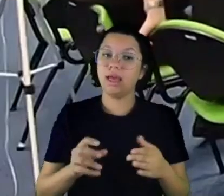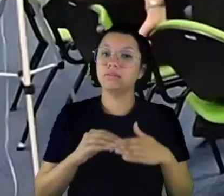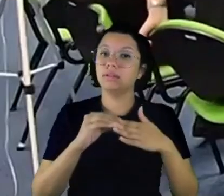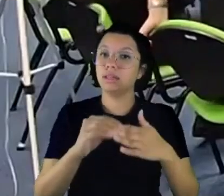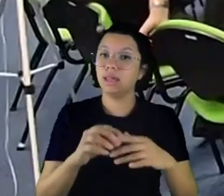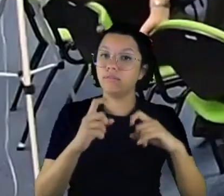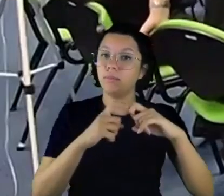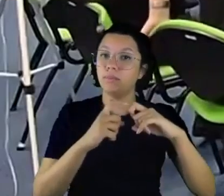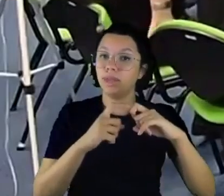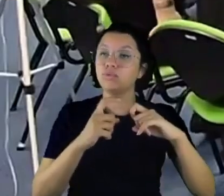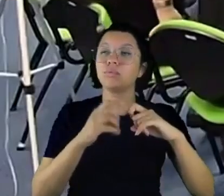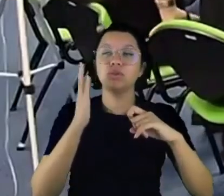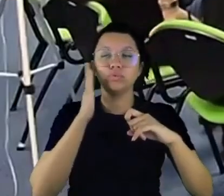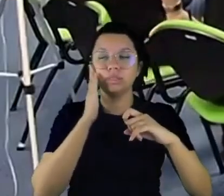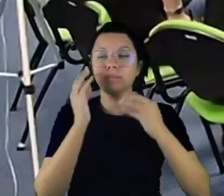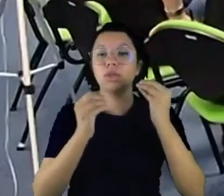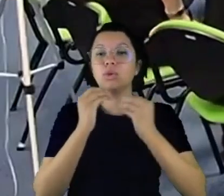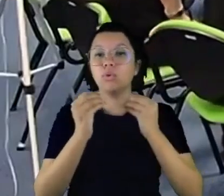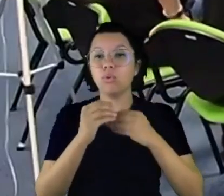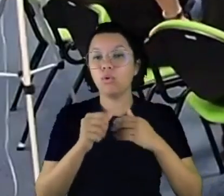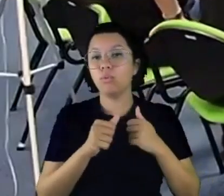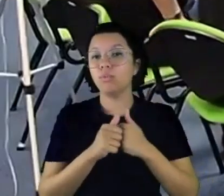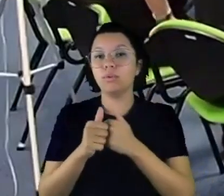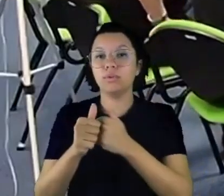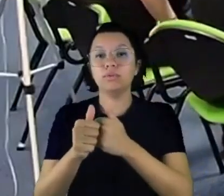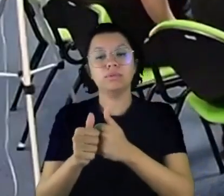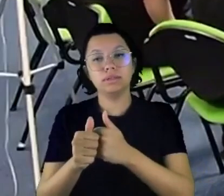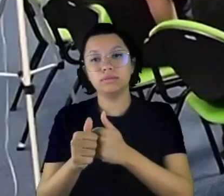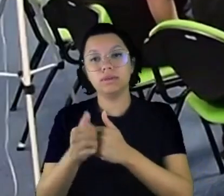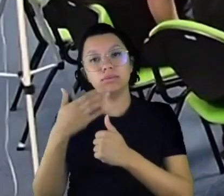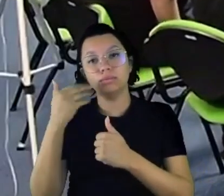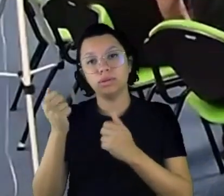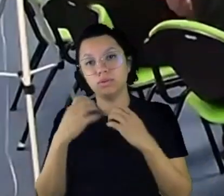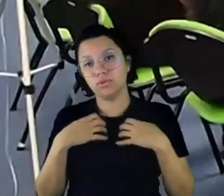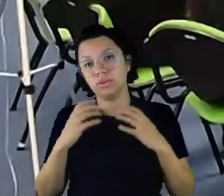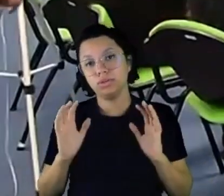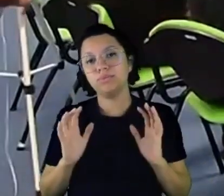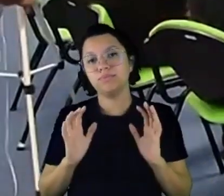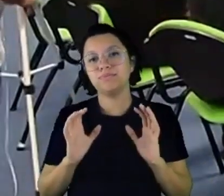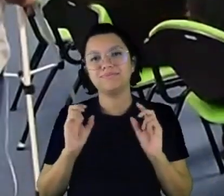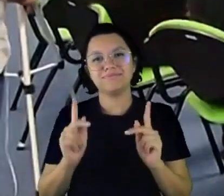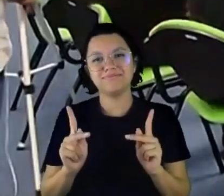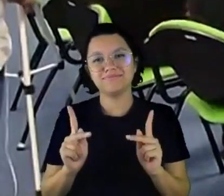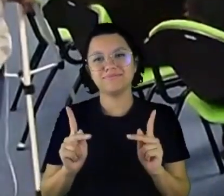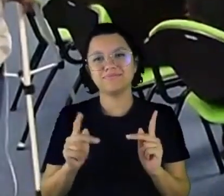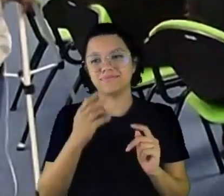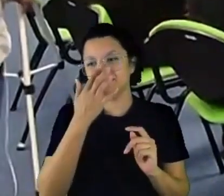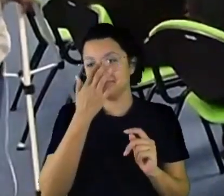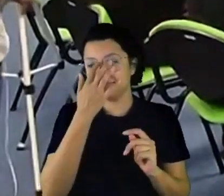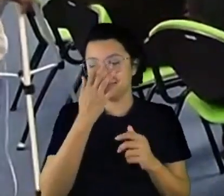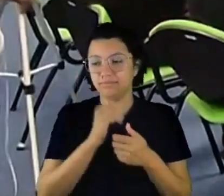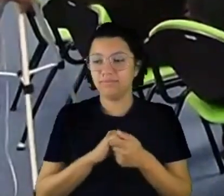vai saber como conduzir a consulta da melhor forma. Certo?